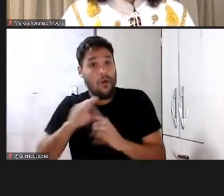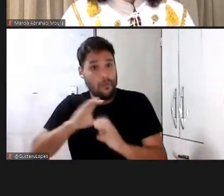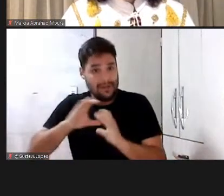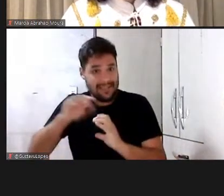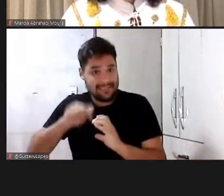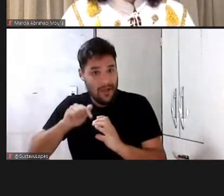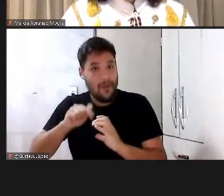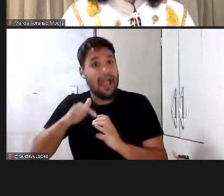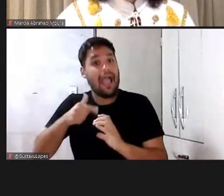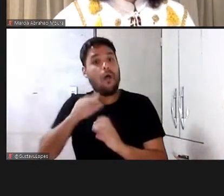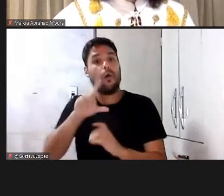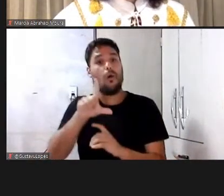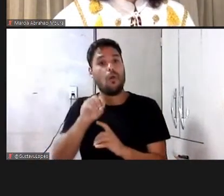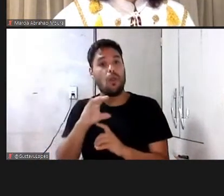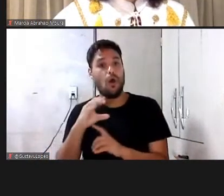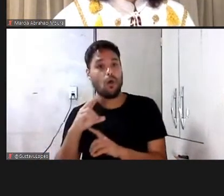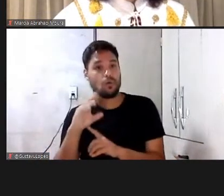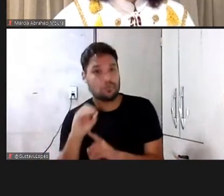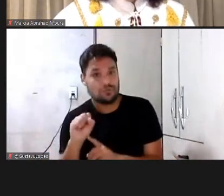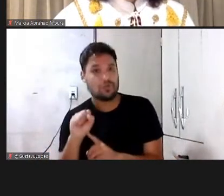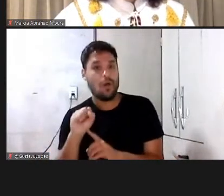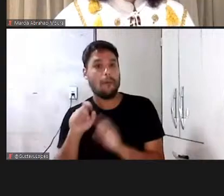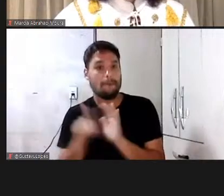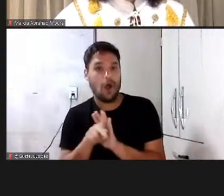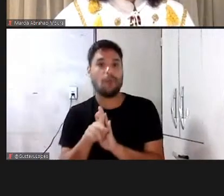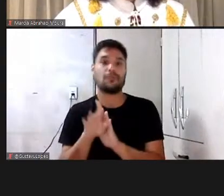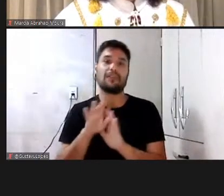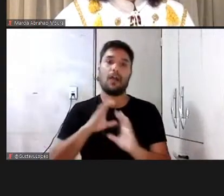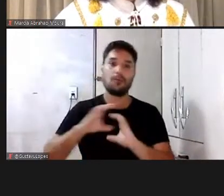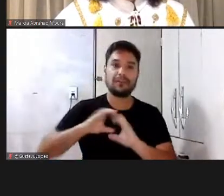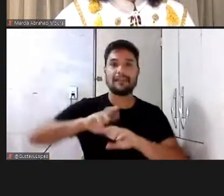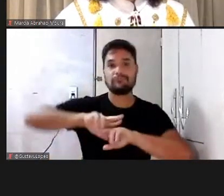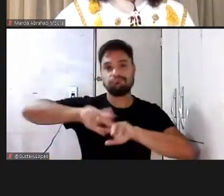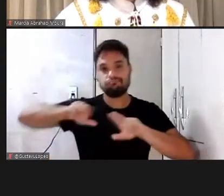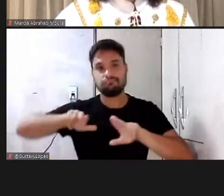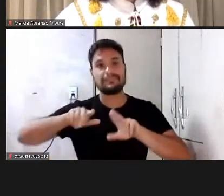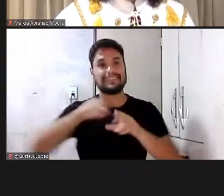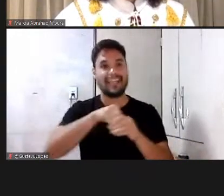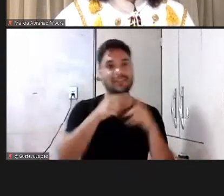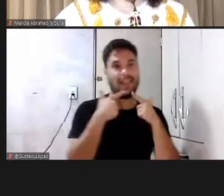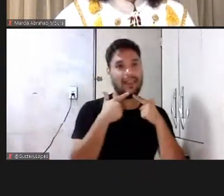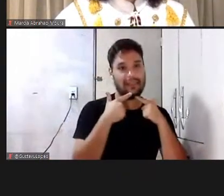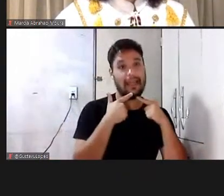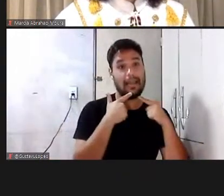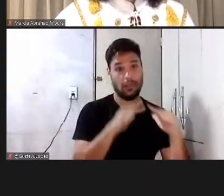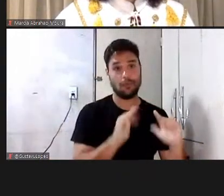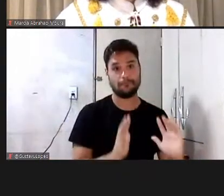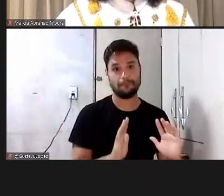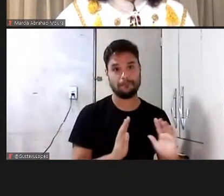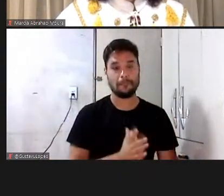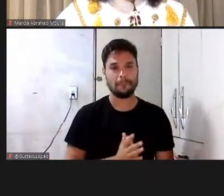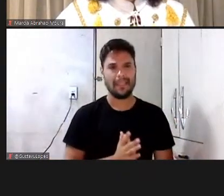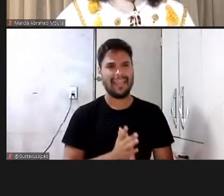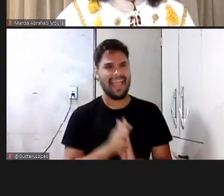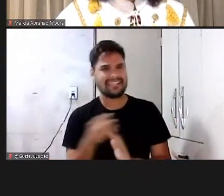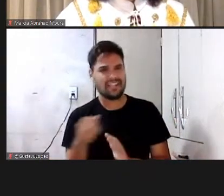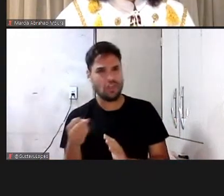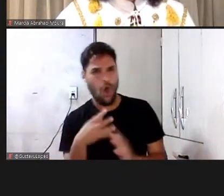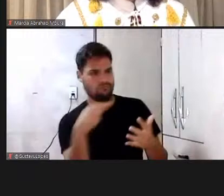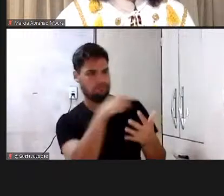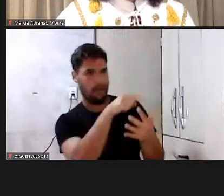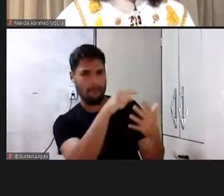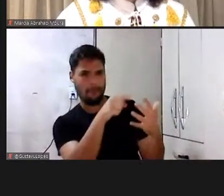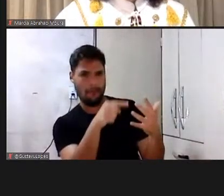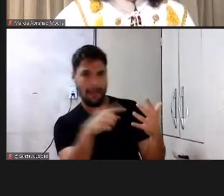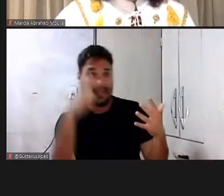da aparente complexidade, diversidade e mutabilidade linguística. Essas ideias novas são revolucionárias em